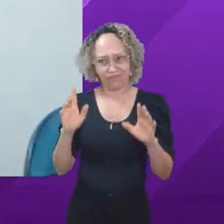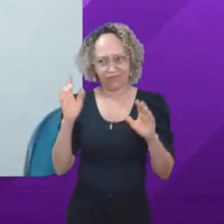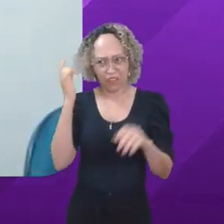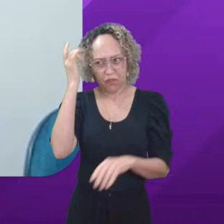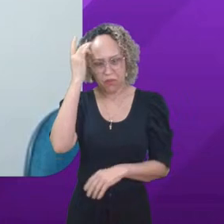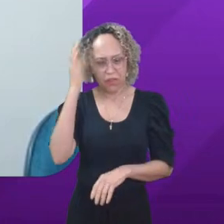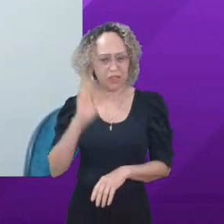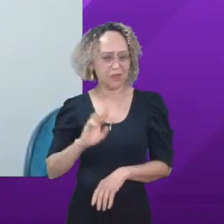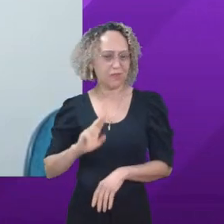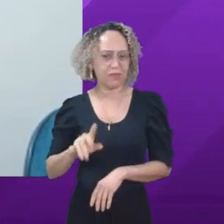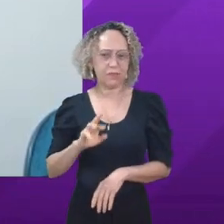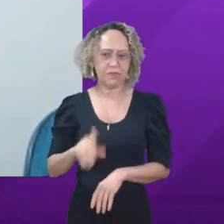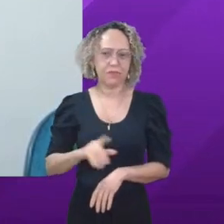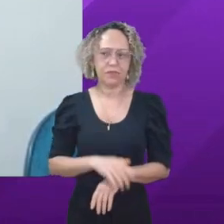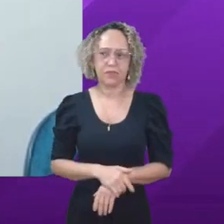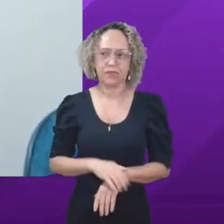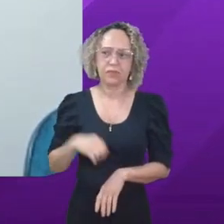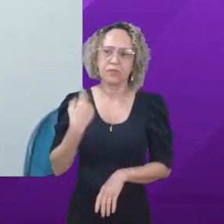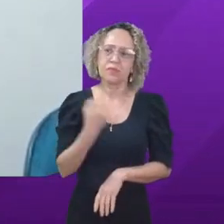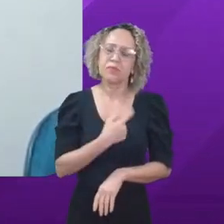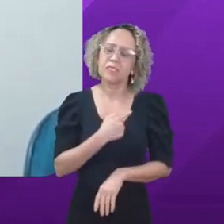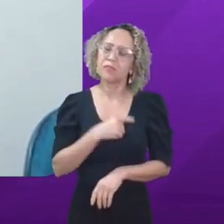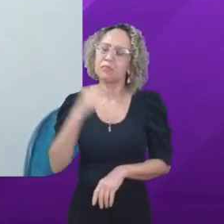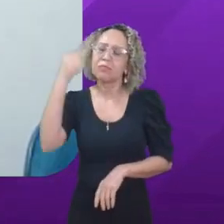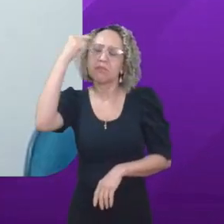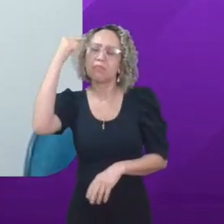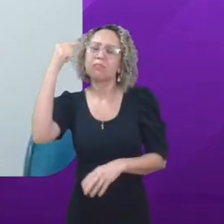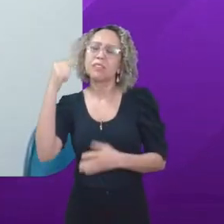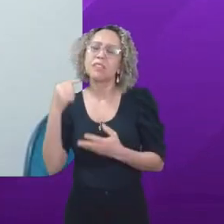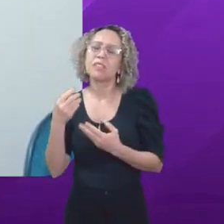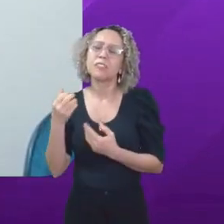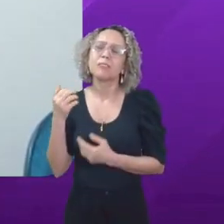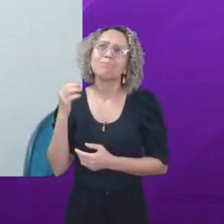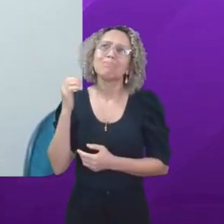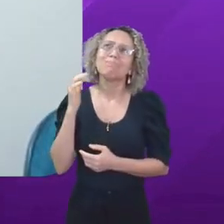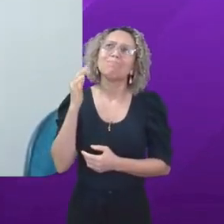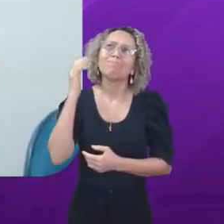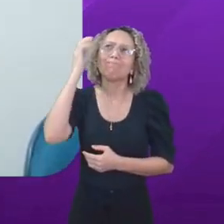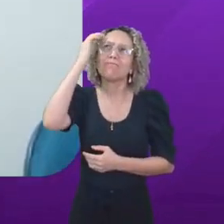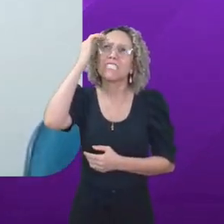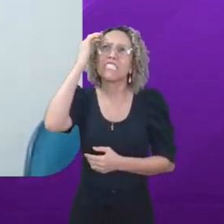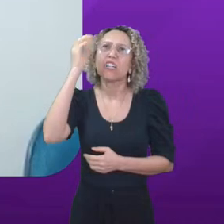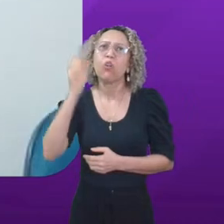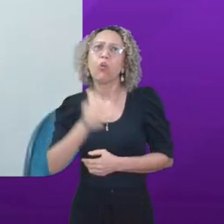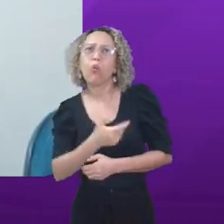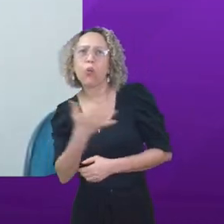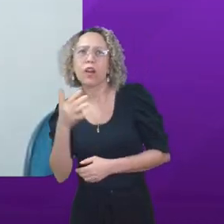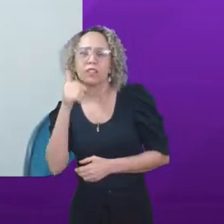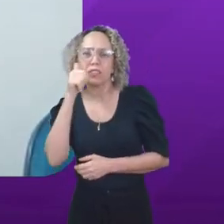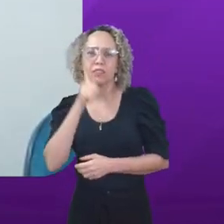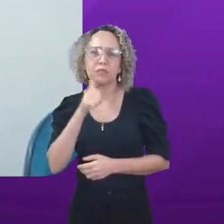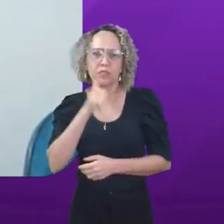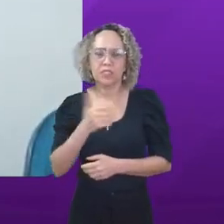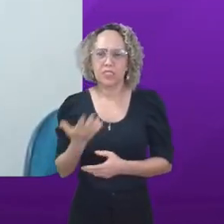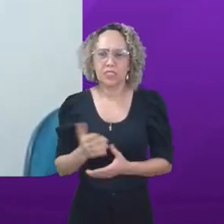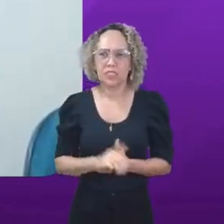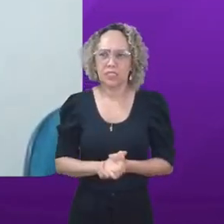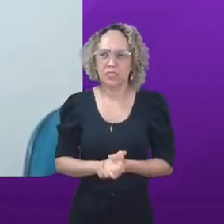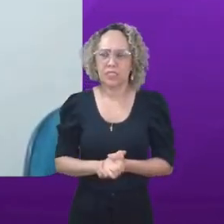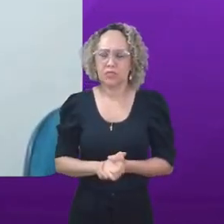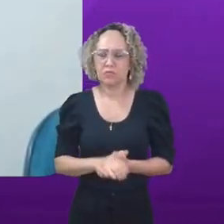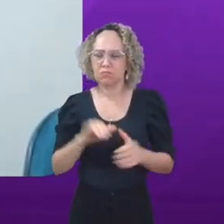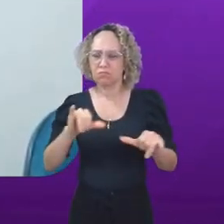fácil. E a gente se pergunta quantas outras mulheres têm passado por